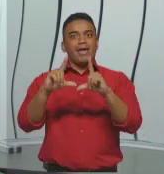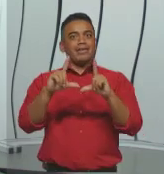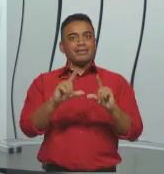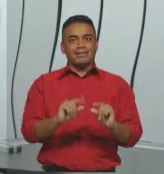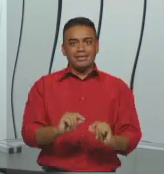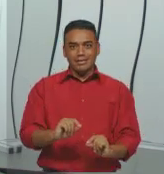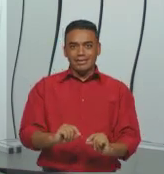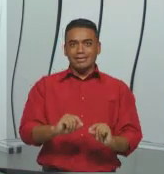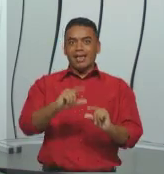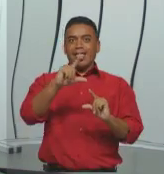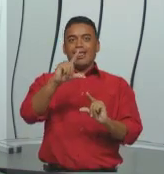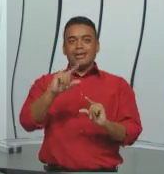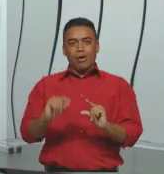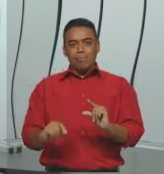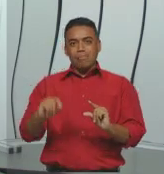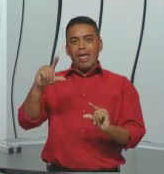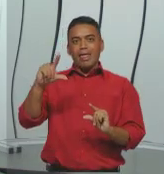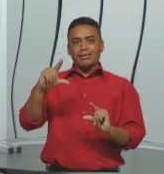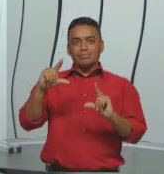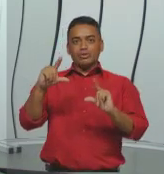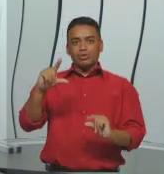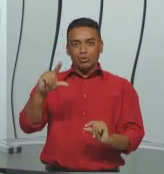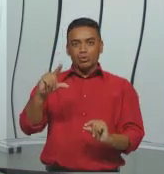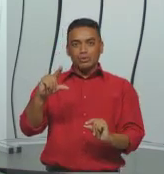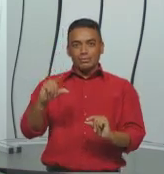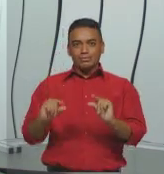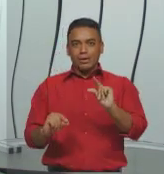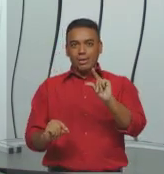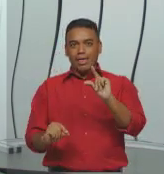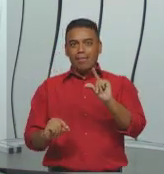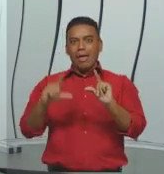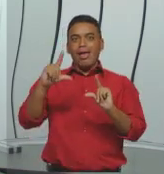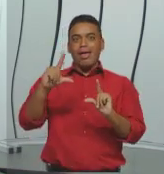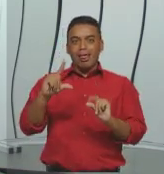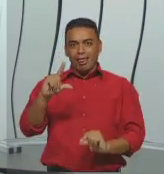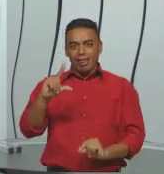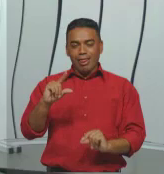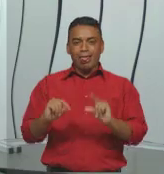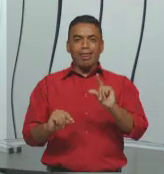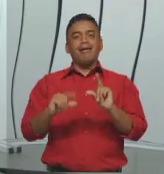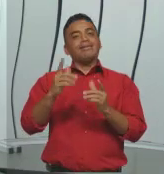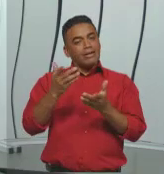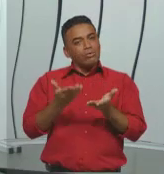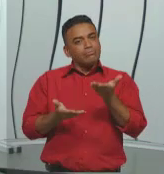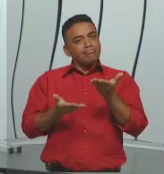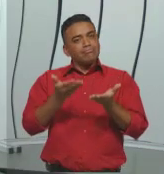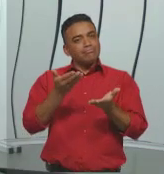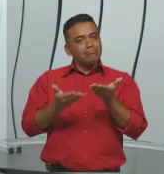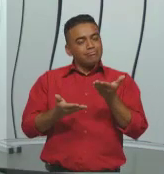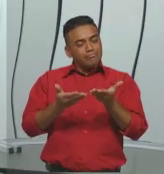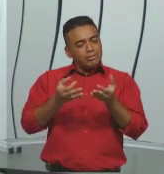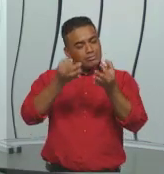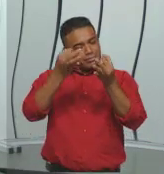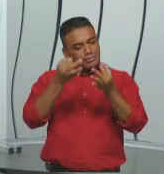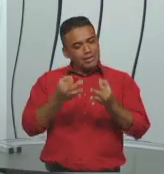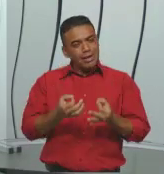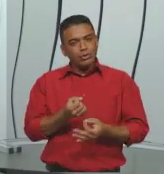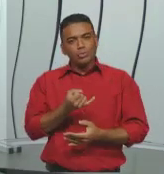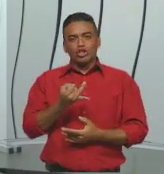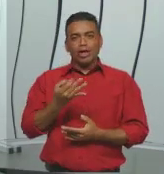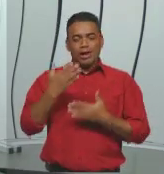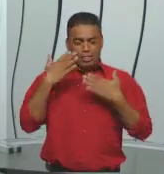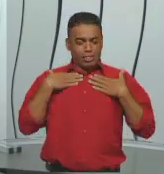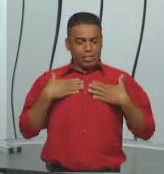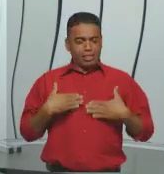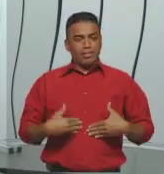esse equilíbrio, aumenta e diminui até manter um equilíbrio, manter uns níveis de cálcio na quantidade correta para que o nosso